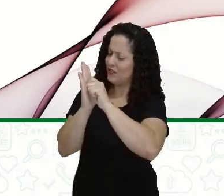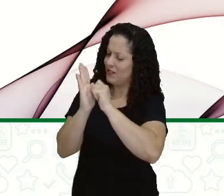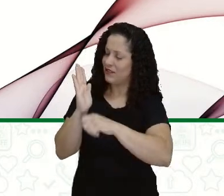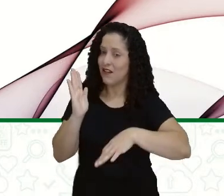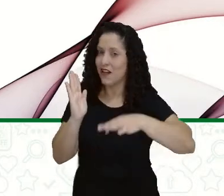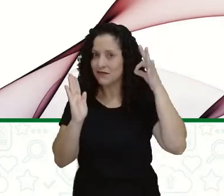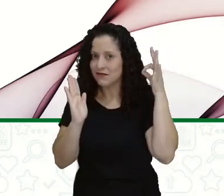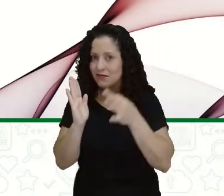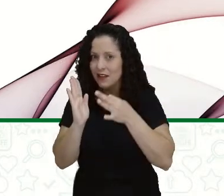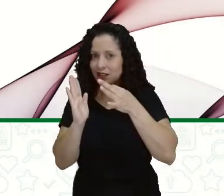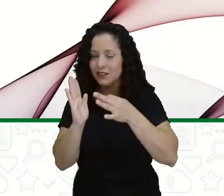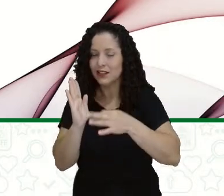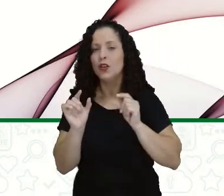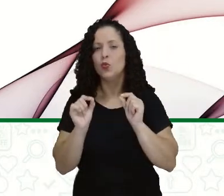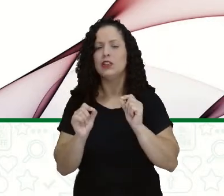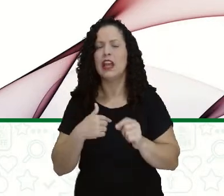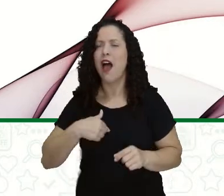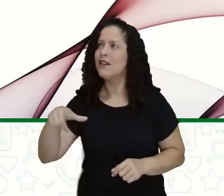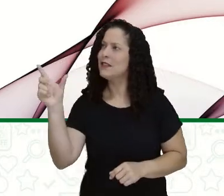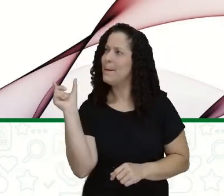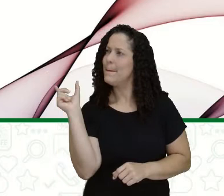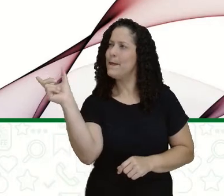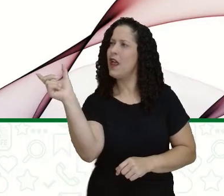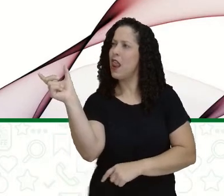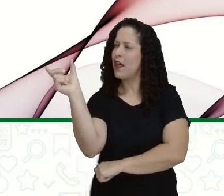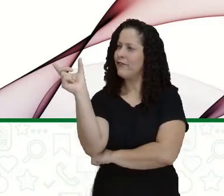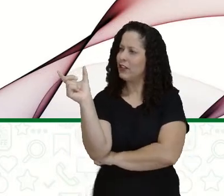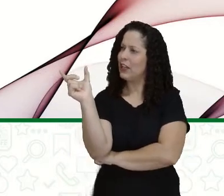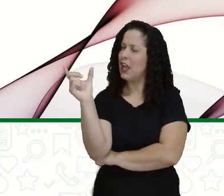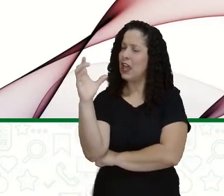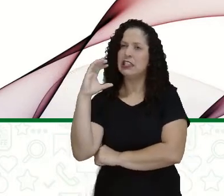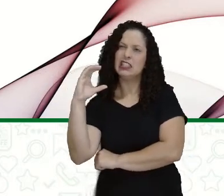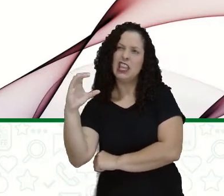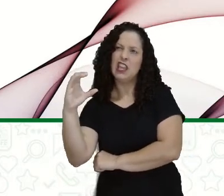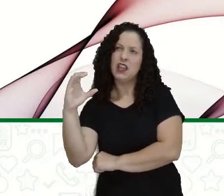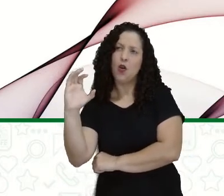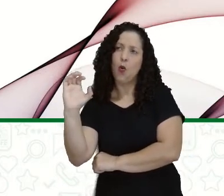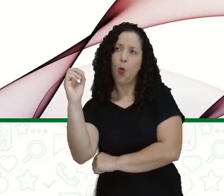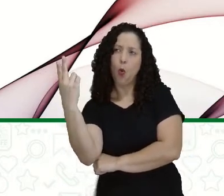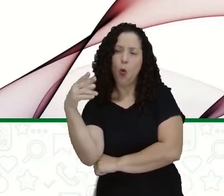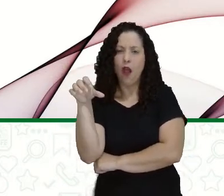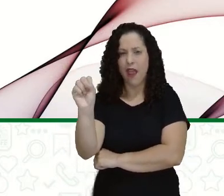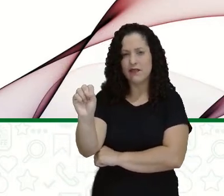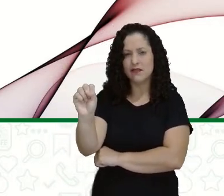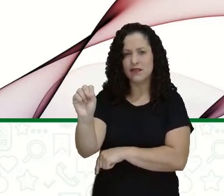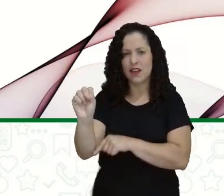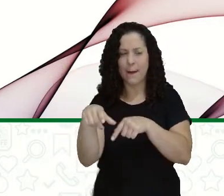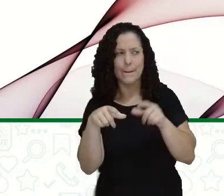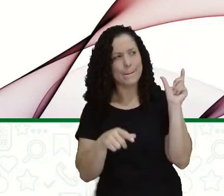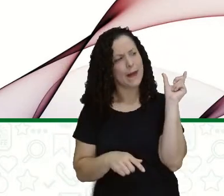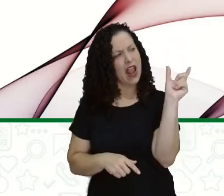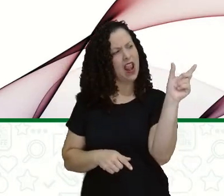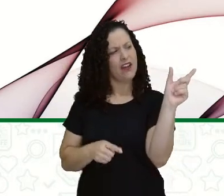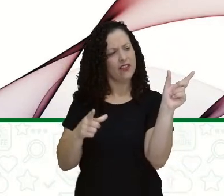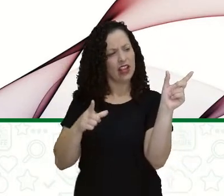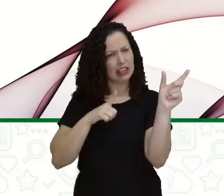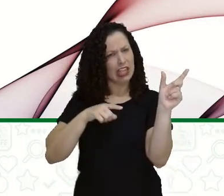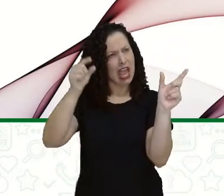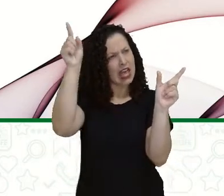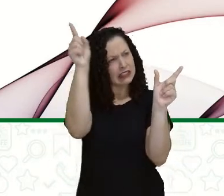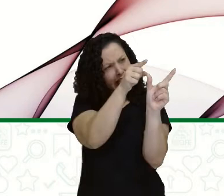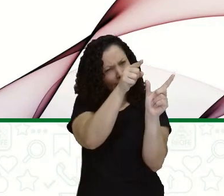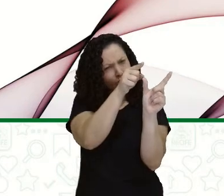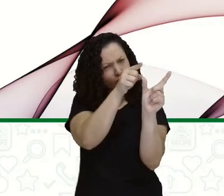lance que a gente faz. Eita, essa palavra é com C ou com S? Será que essa palavra tem acento? Essas perguntinhas que a